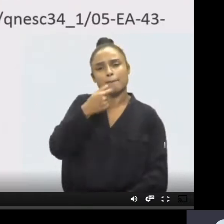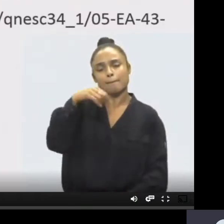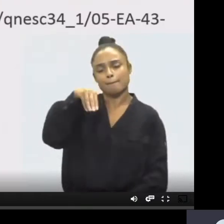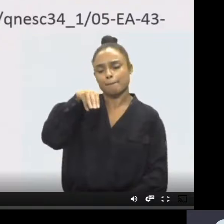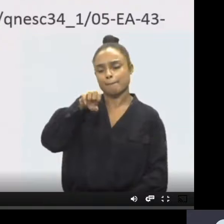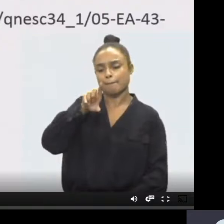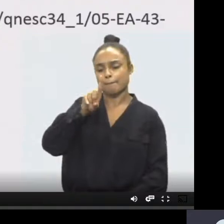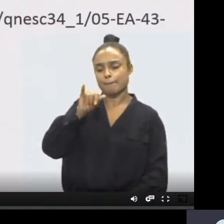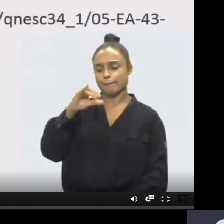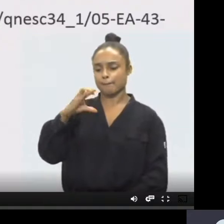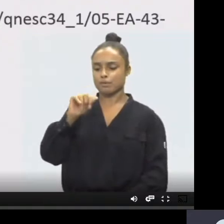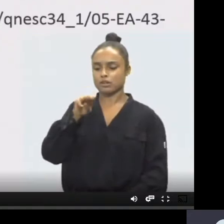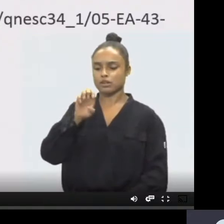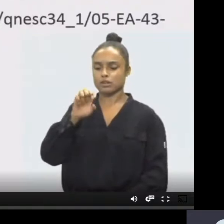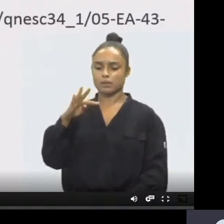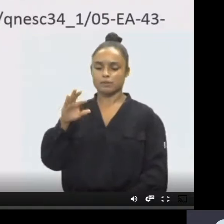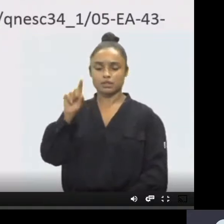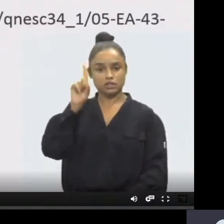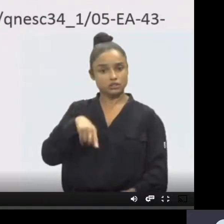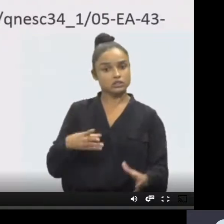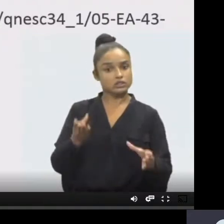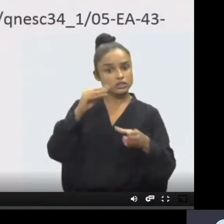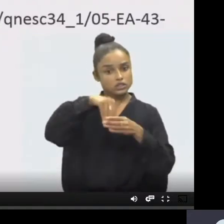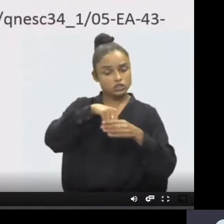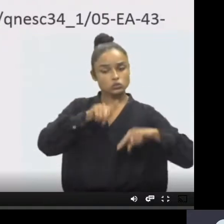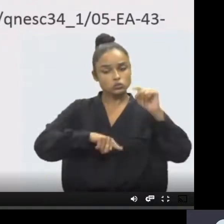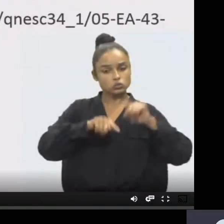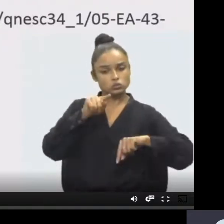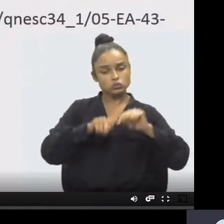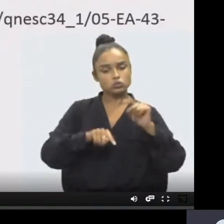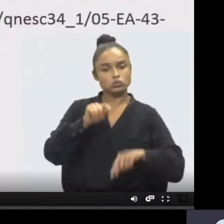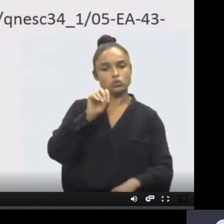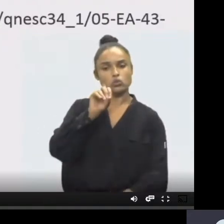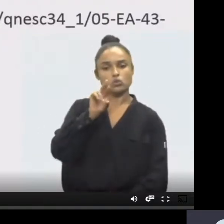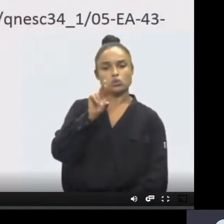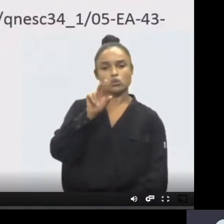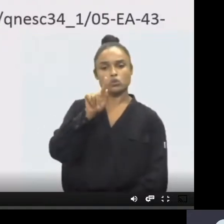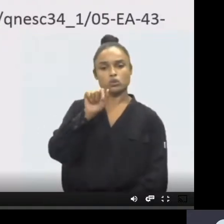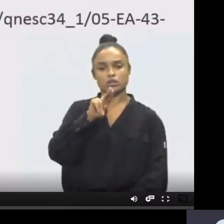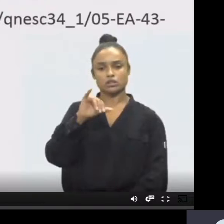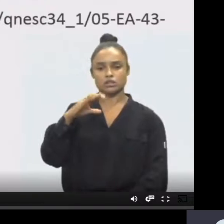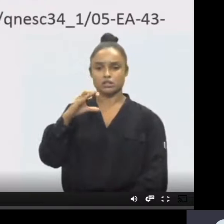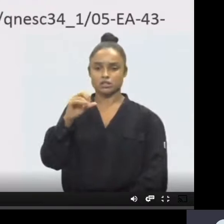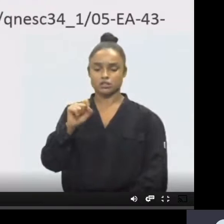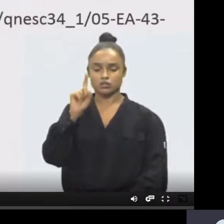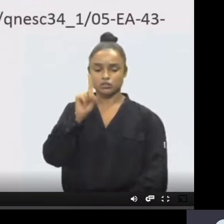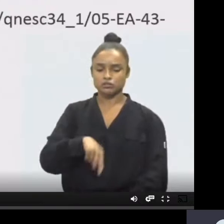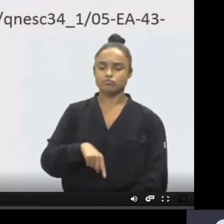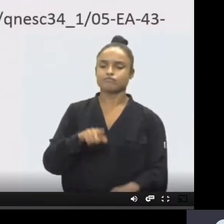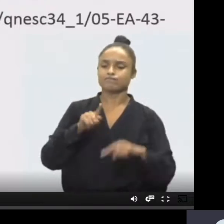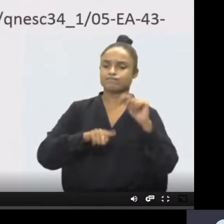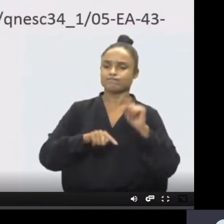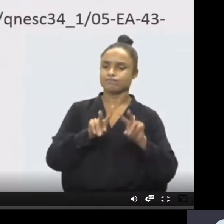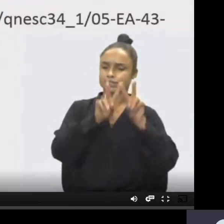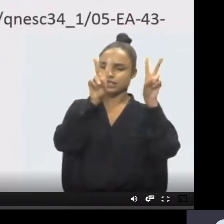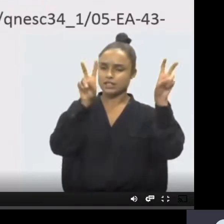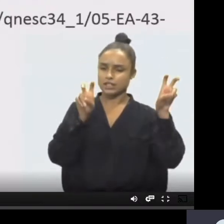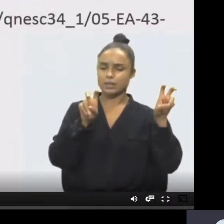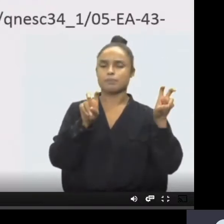compostos orgânicos. E como nós conseguimos trabalhar em cima dessa temática de medicamentos, os principais